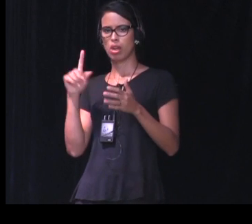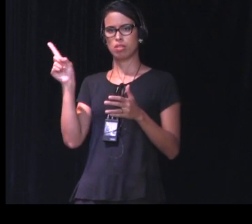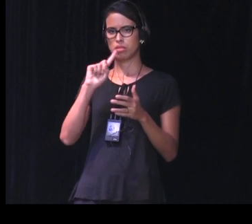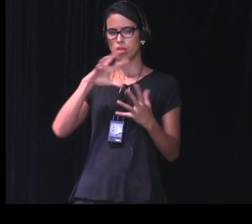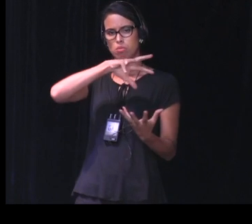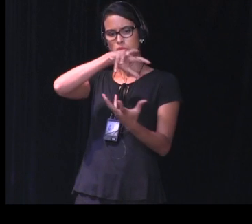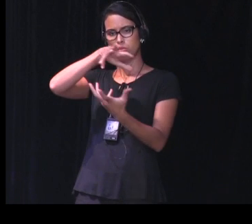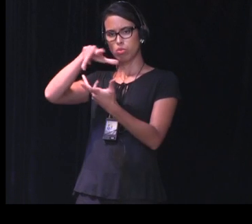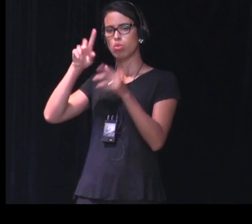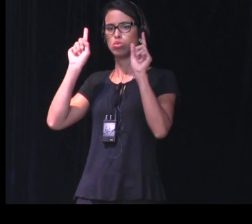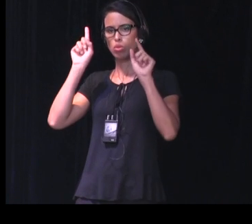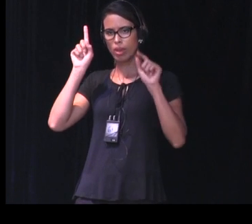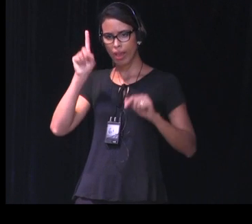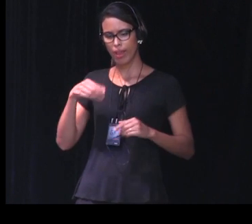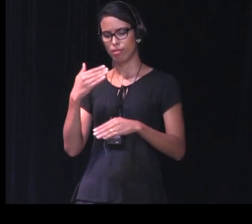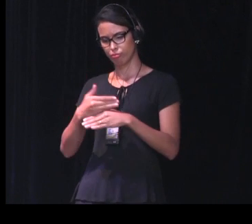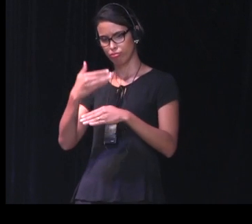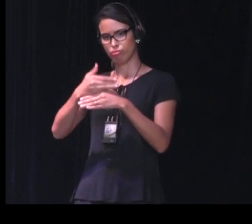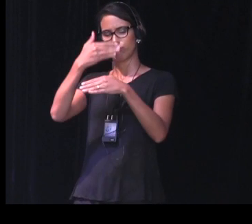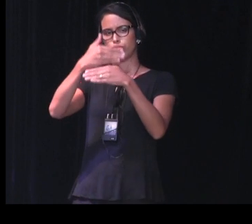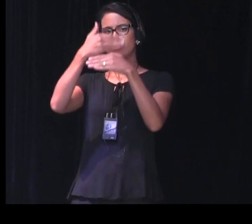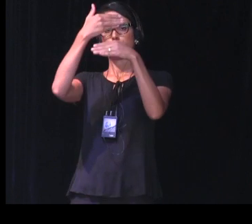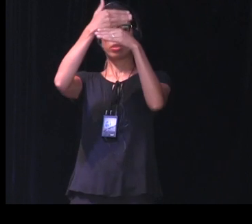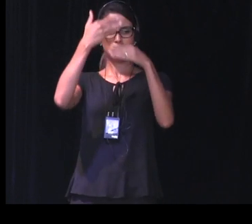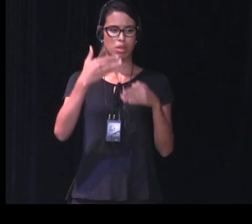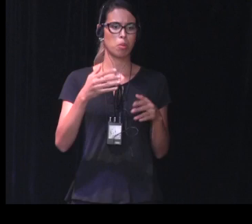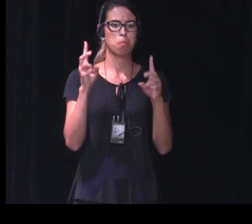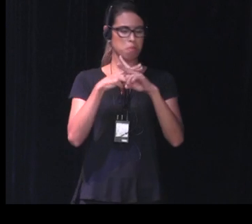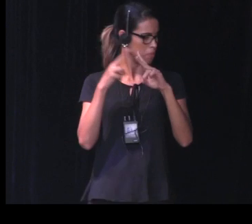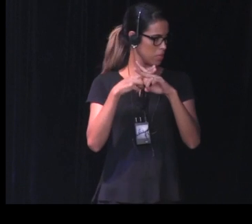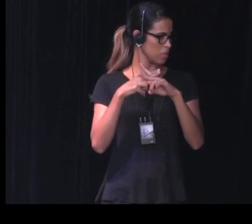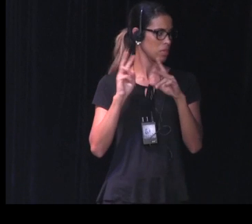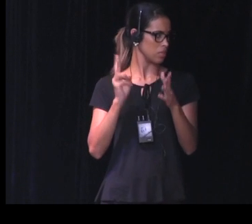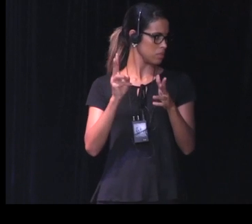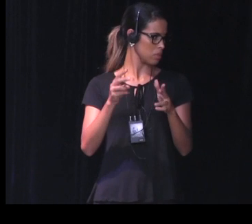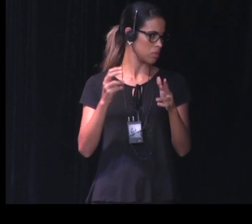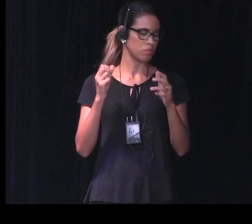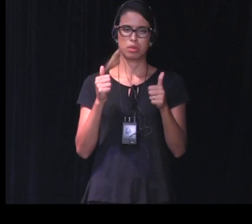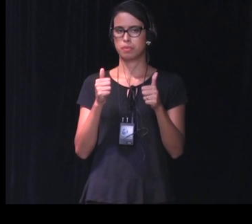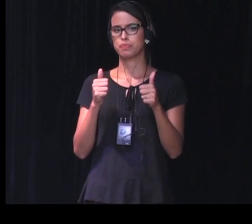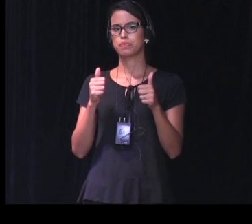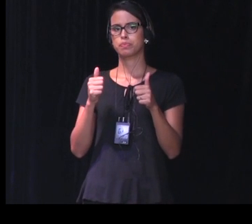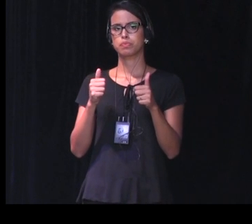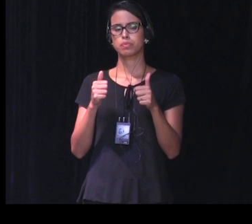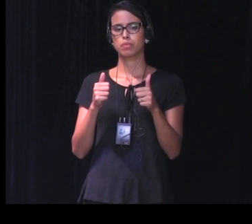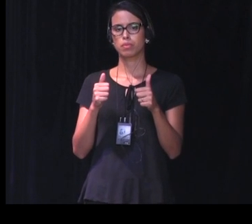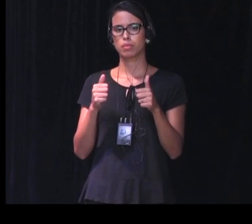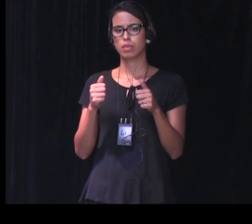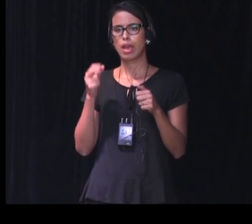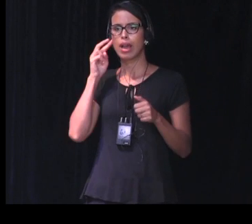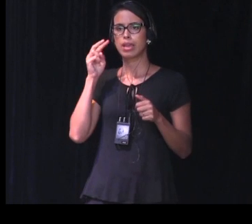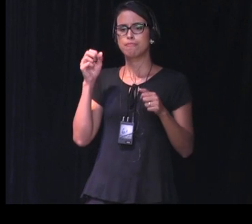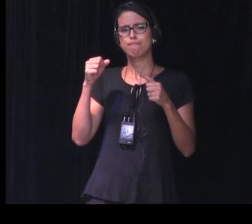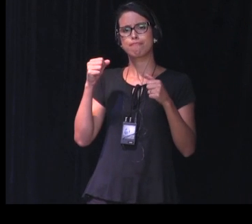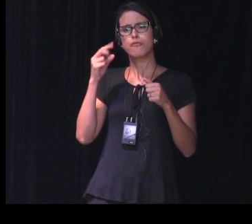aqui, eu moro aqui. Não, o mundo é está em construção e briga constante. E ele inaugura,